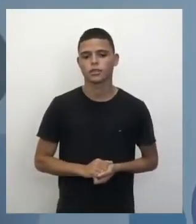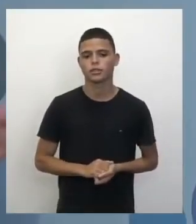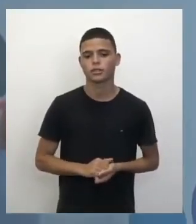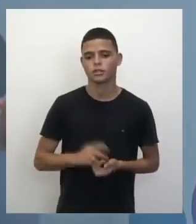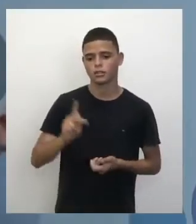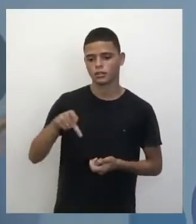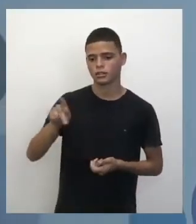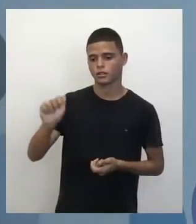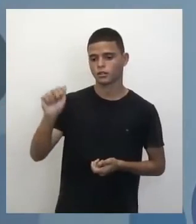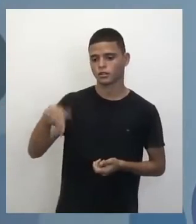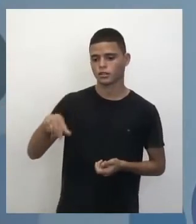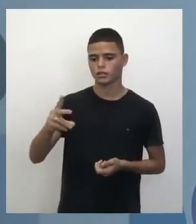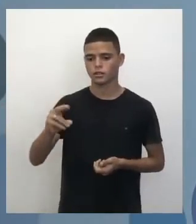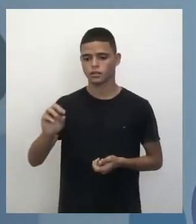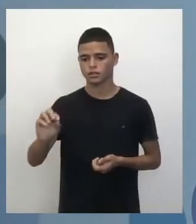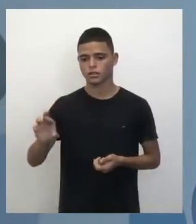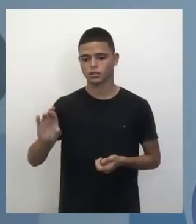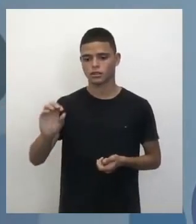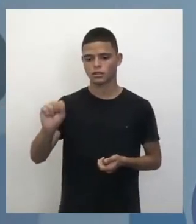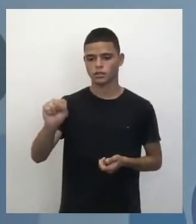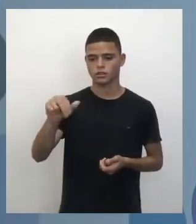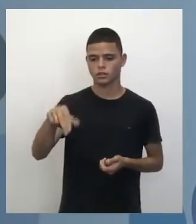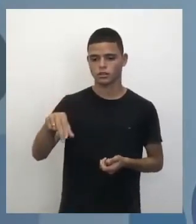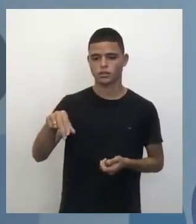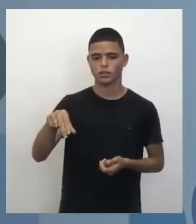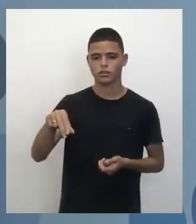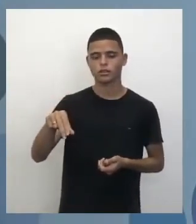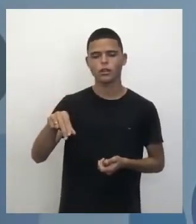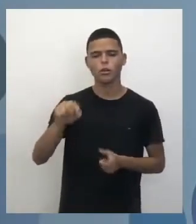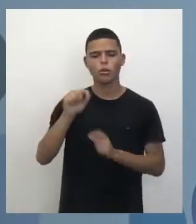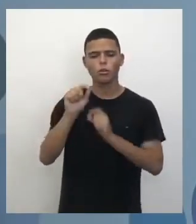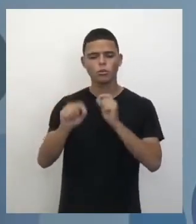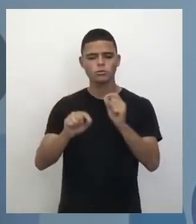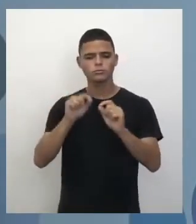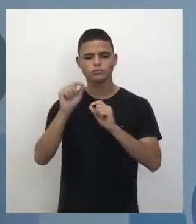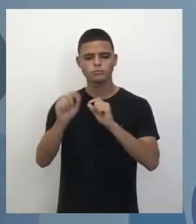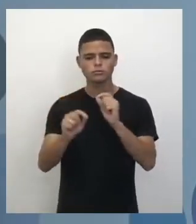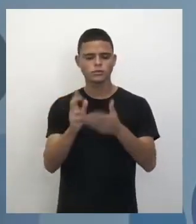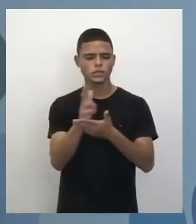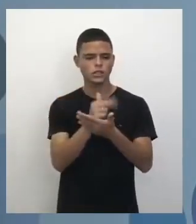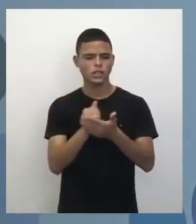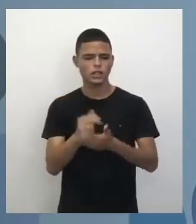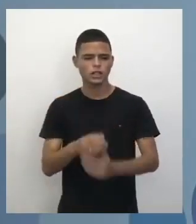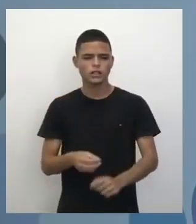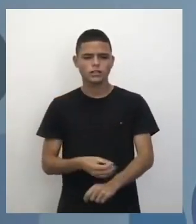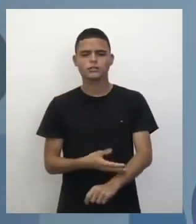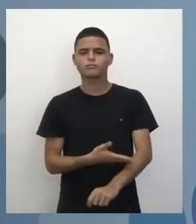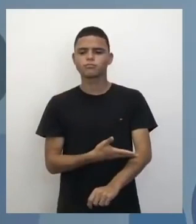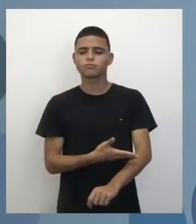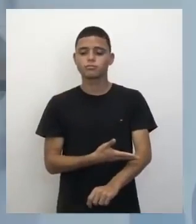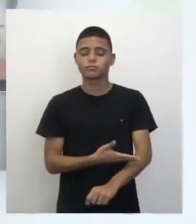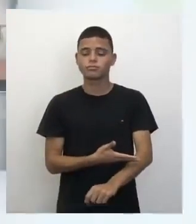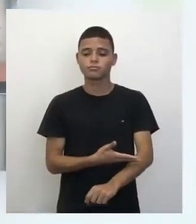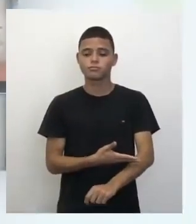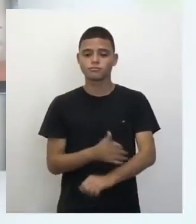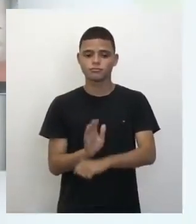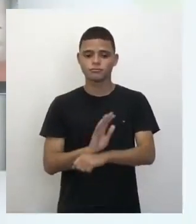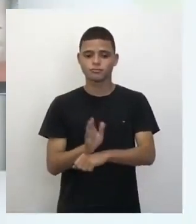professor Anderson, falei o nome. O que estas imagens trazem de sensações para você?